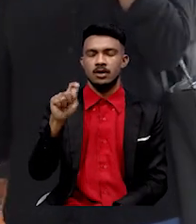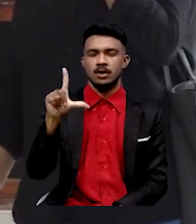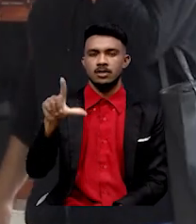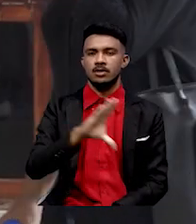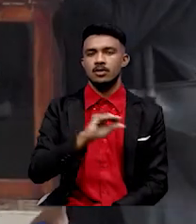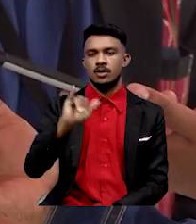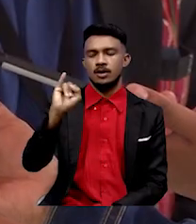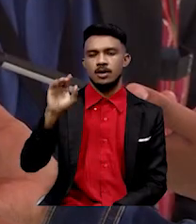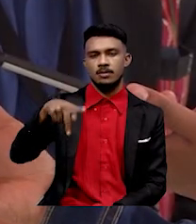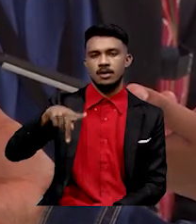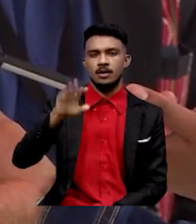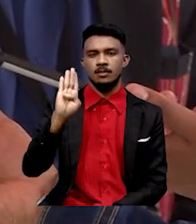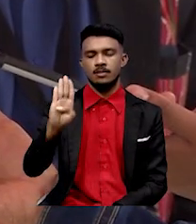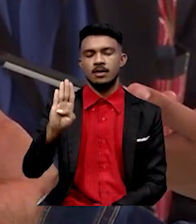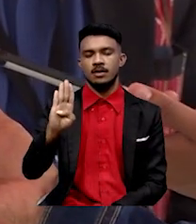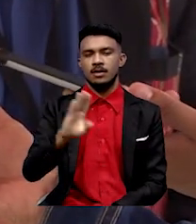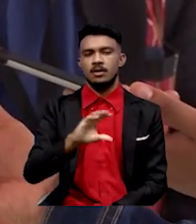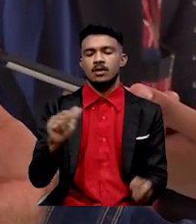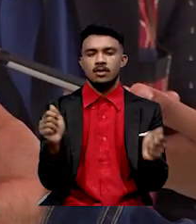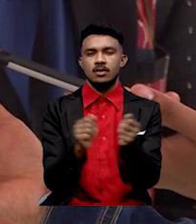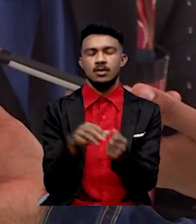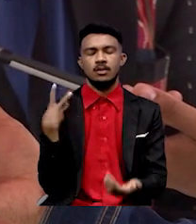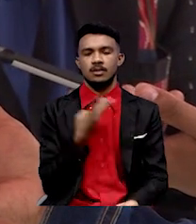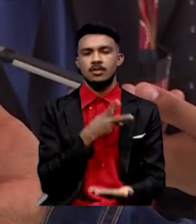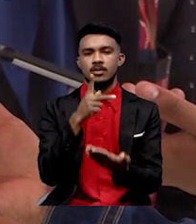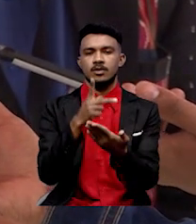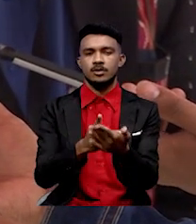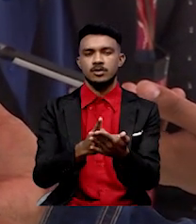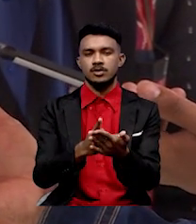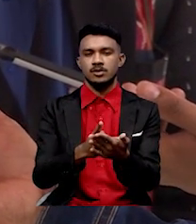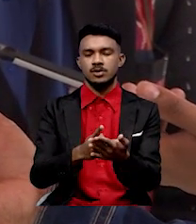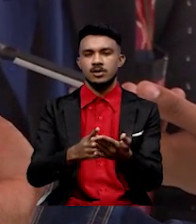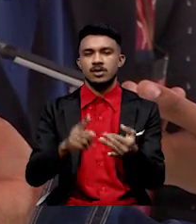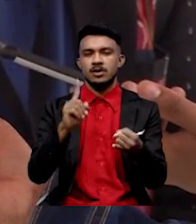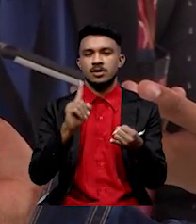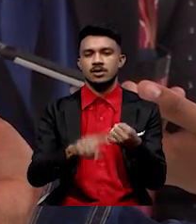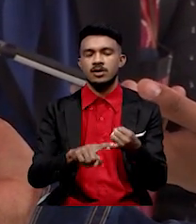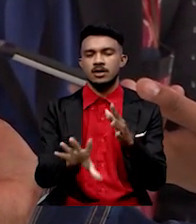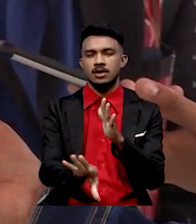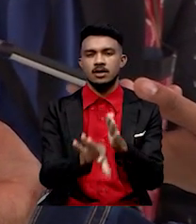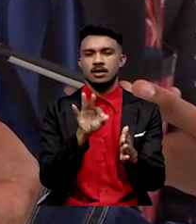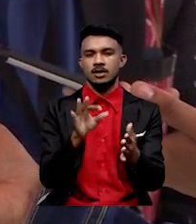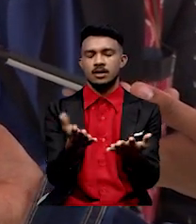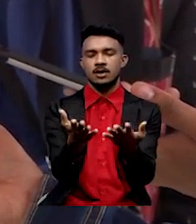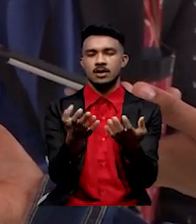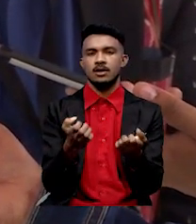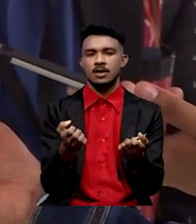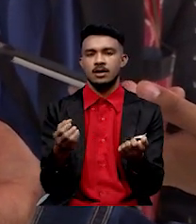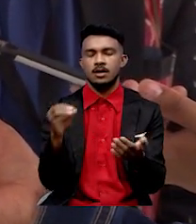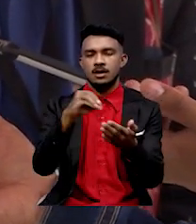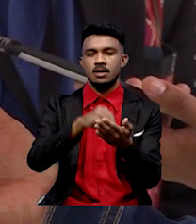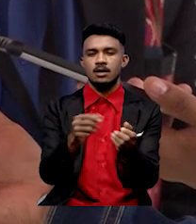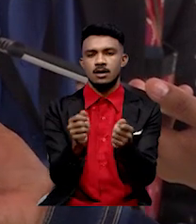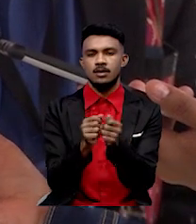minha proposta inicial é bem que tem concordância muito com Sua